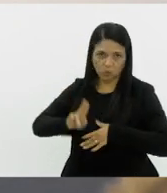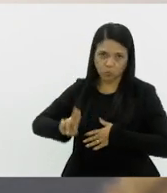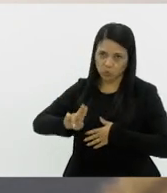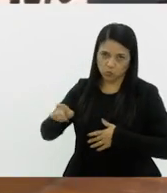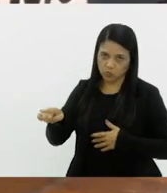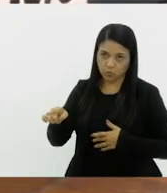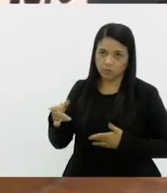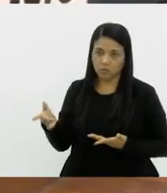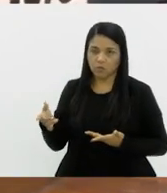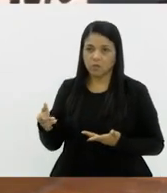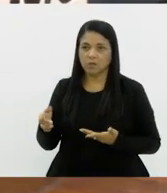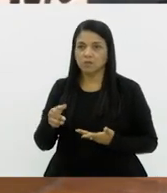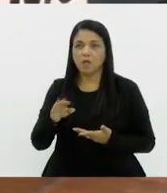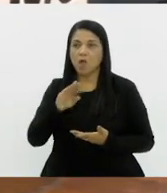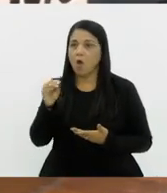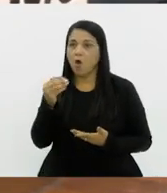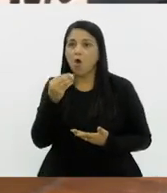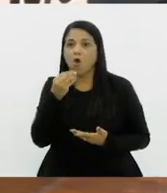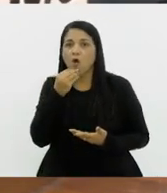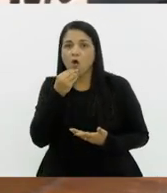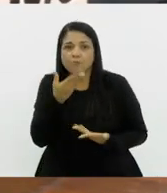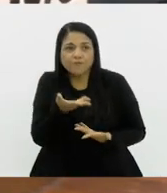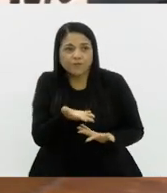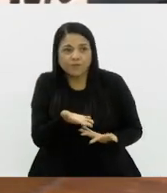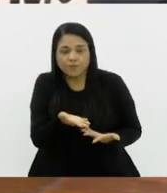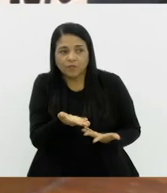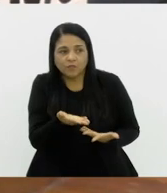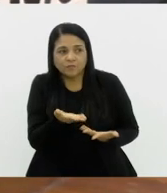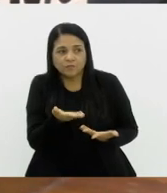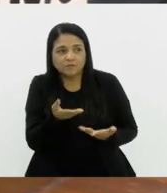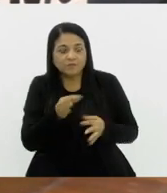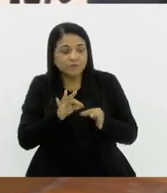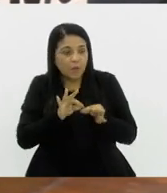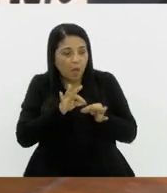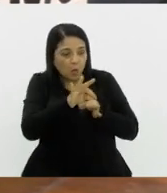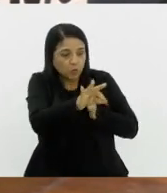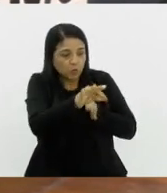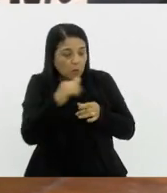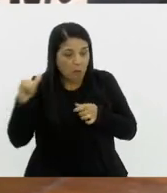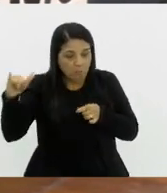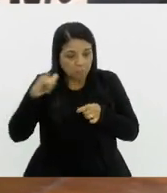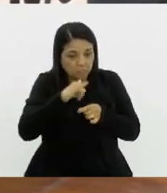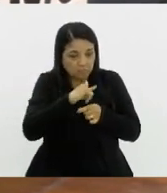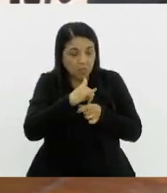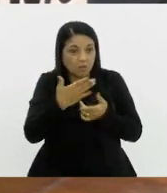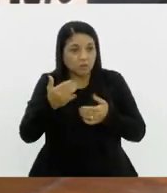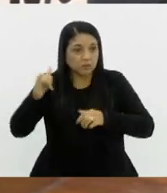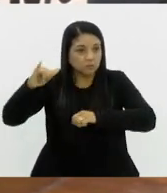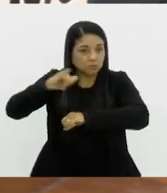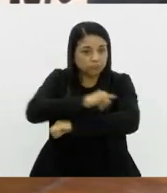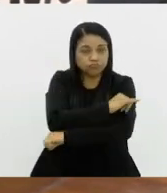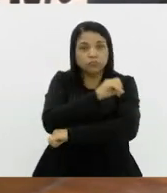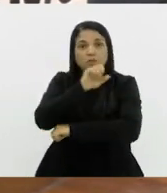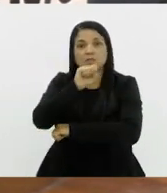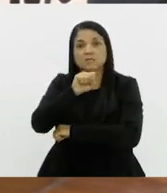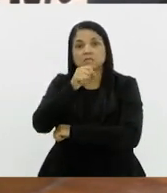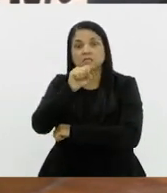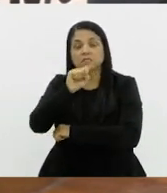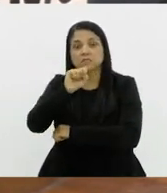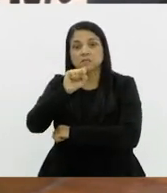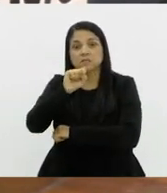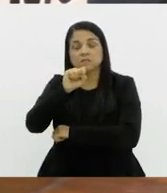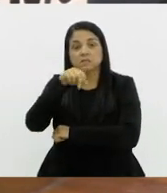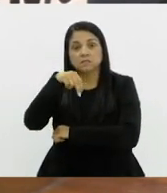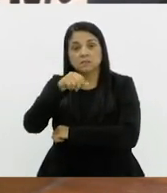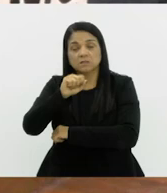obviamente que, né, ninguém, por exemplo, se o senhor está controlando, sei lá, a aproximação de um avião em Santos Dumont, realmente, claro, um sistema desse... Eu estava dizendo